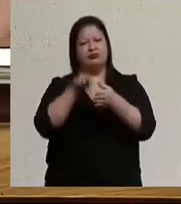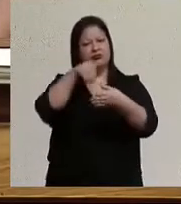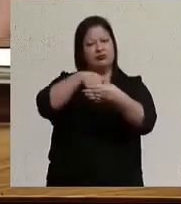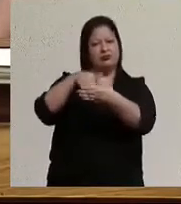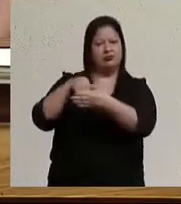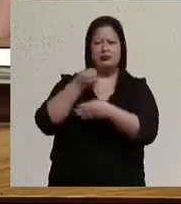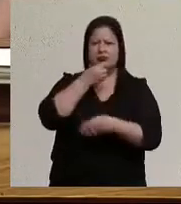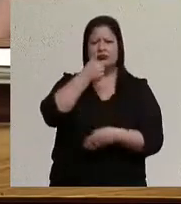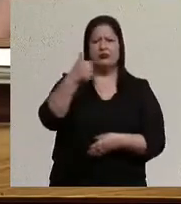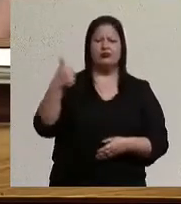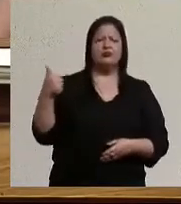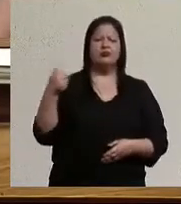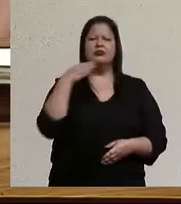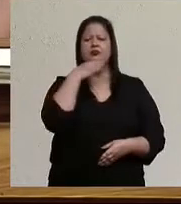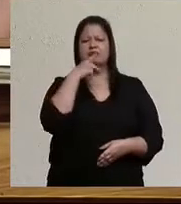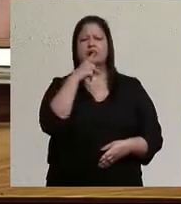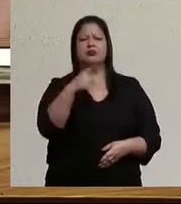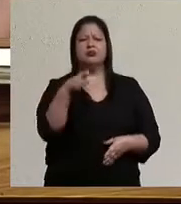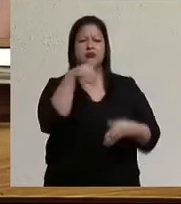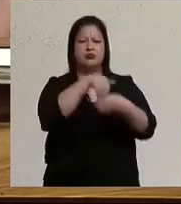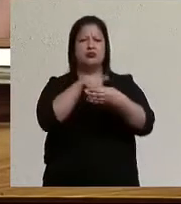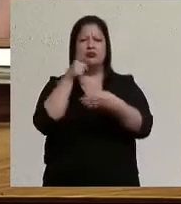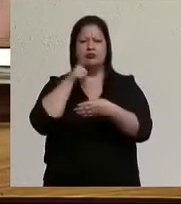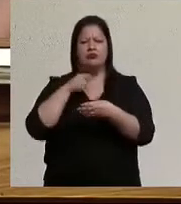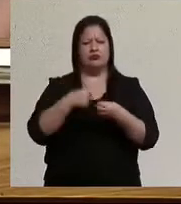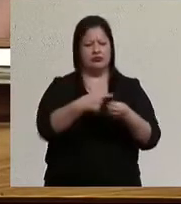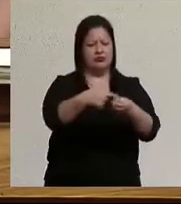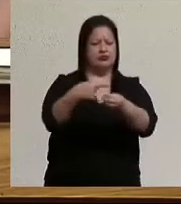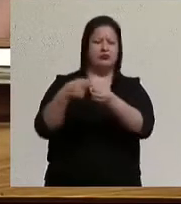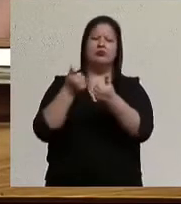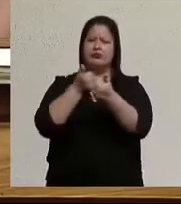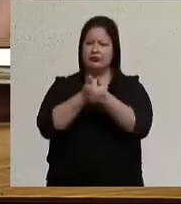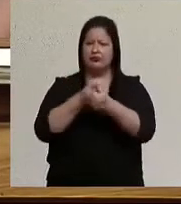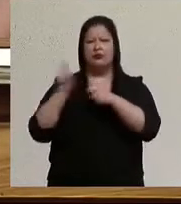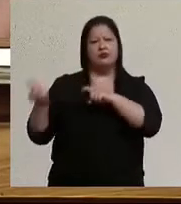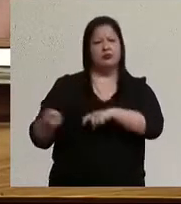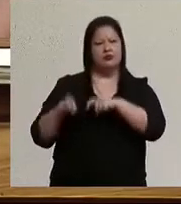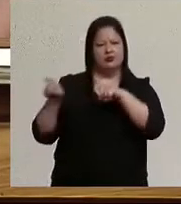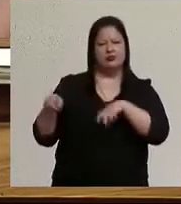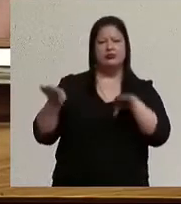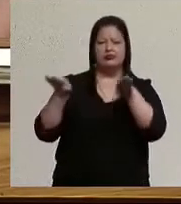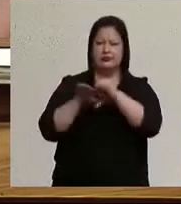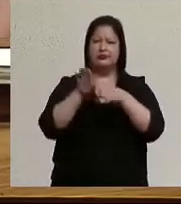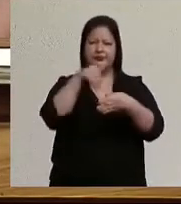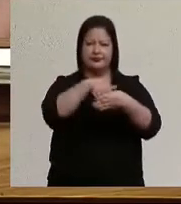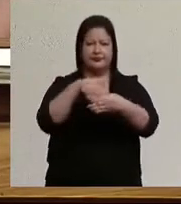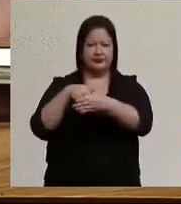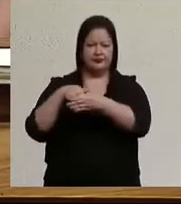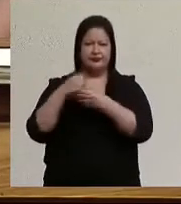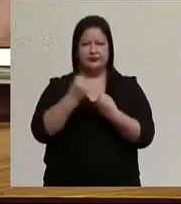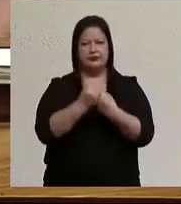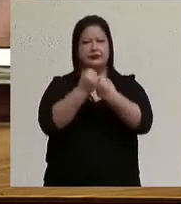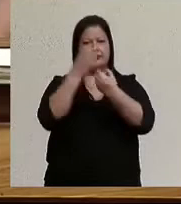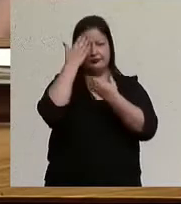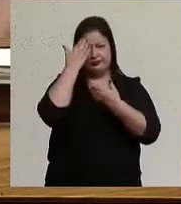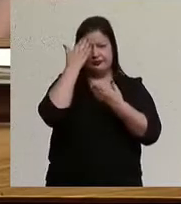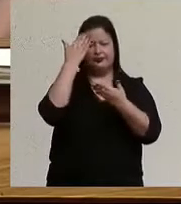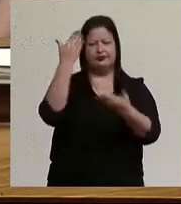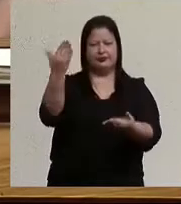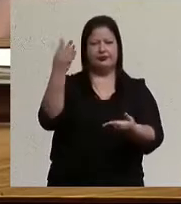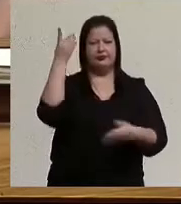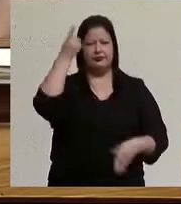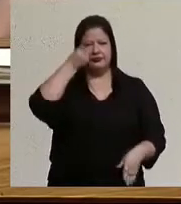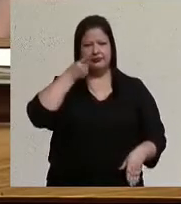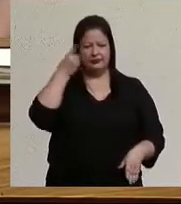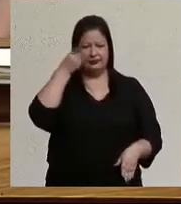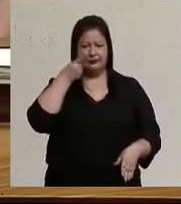bem votado Santana de Parnaíba em peso e demais cidades municípios ainda interior também agradecendo todo apoio que deram aí para